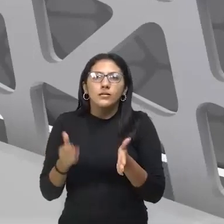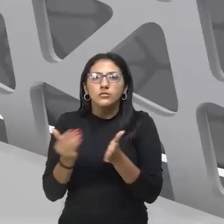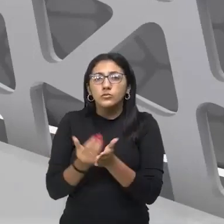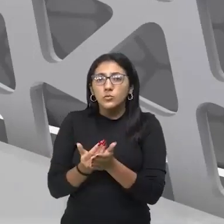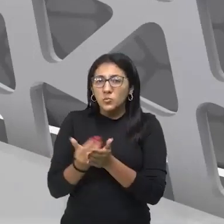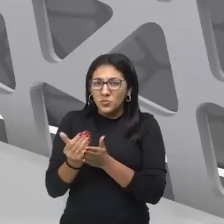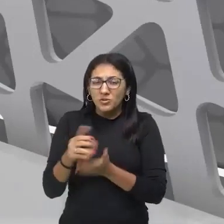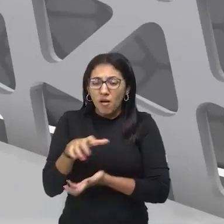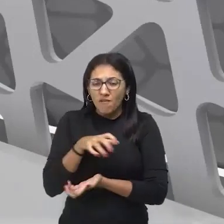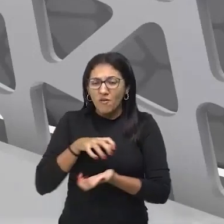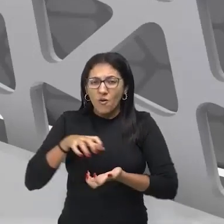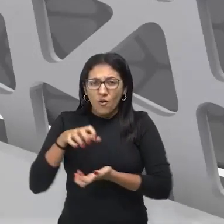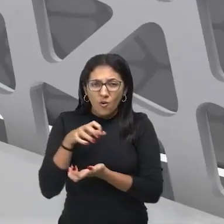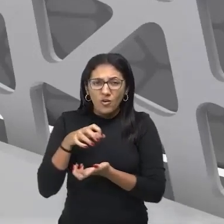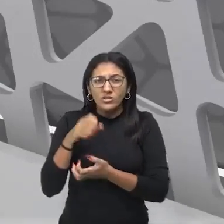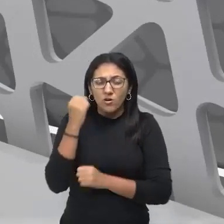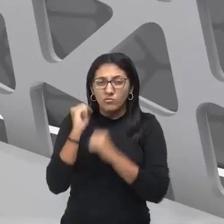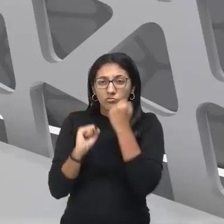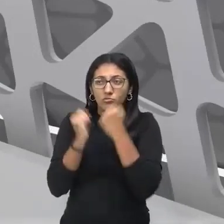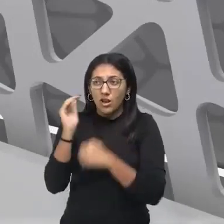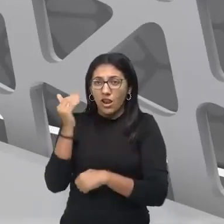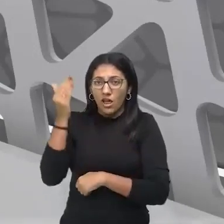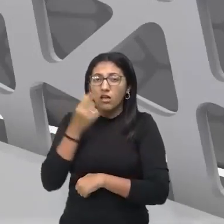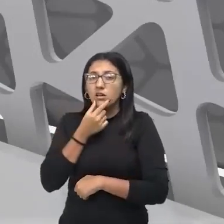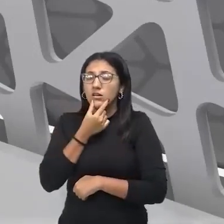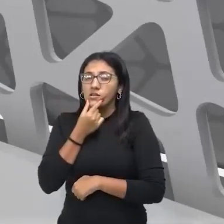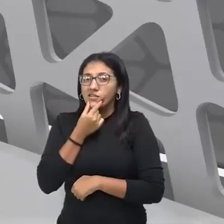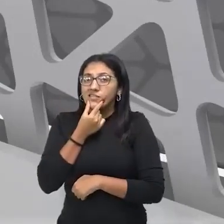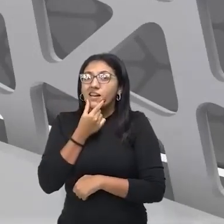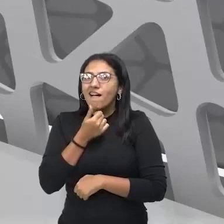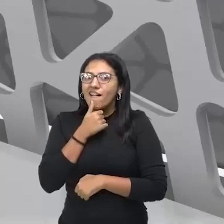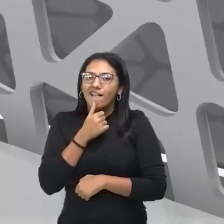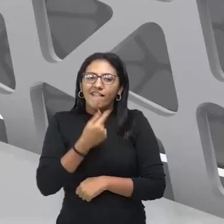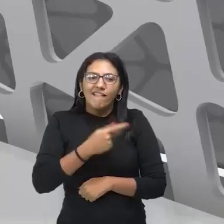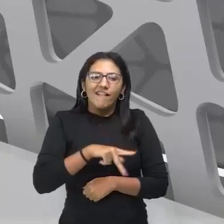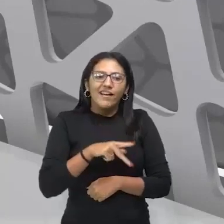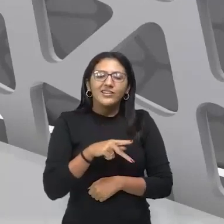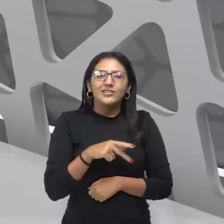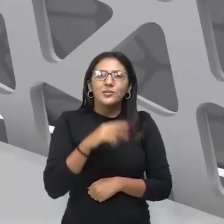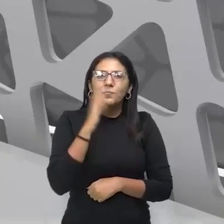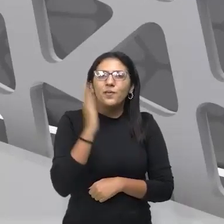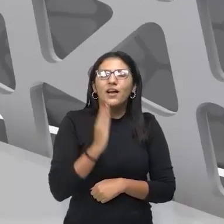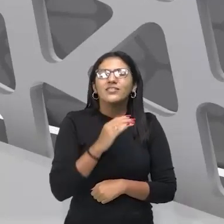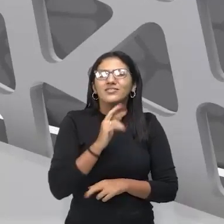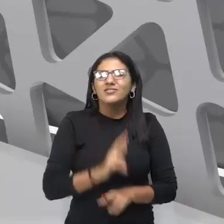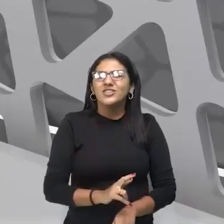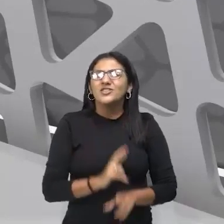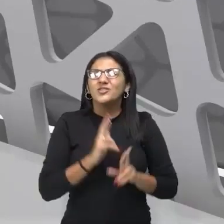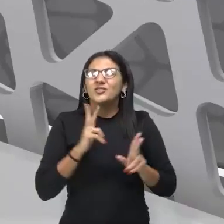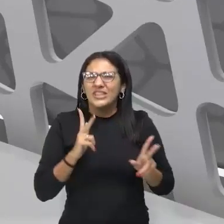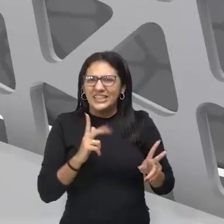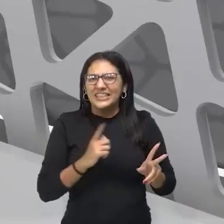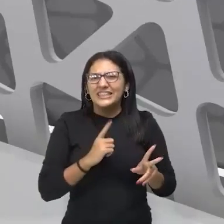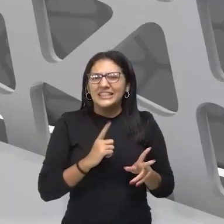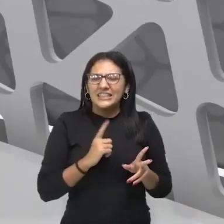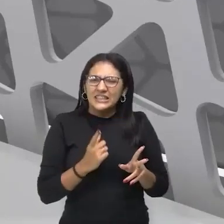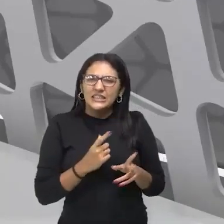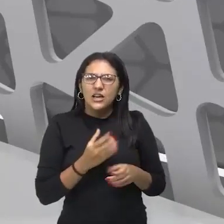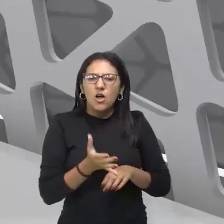começa a Revolução Industrial na Inglaterra, o Brasil ainda era colônia de Portugal e nós estávamos ainda sob o sistema